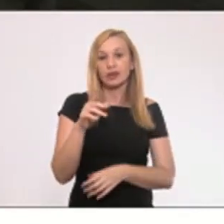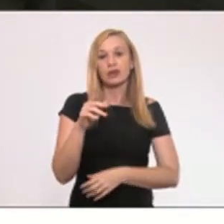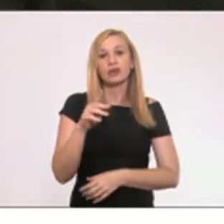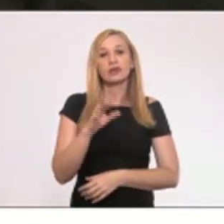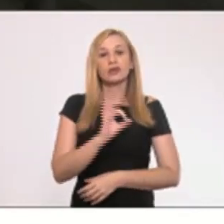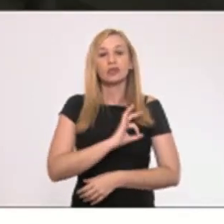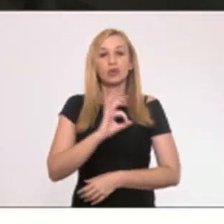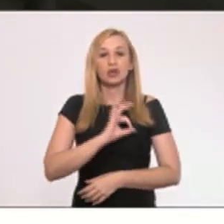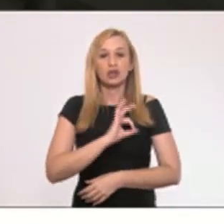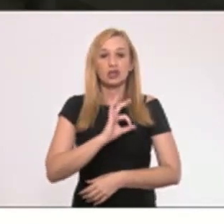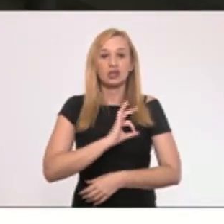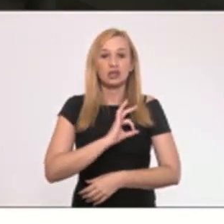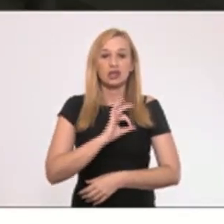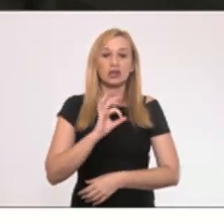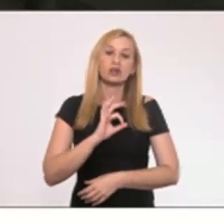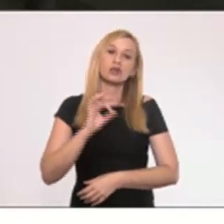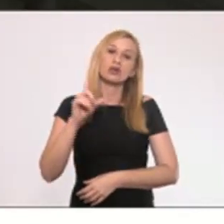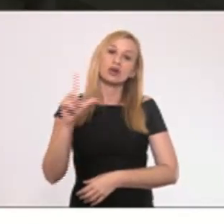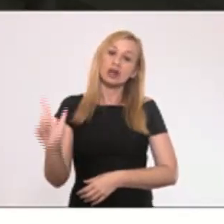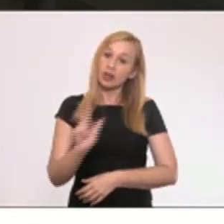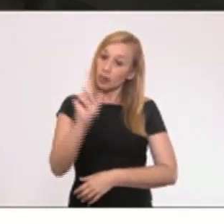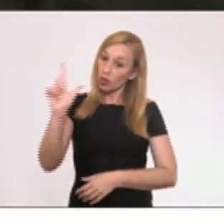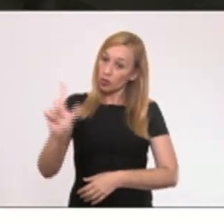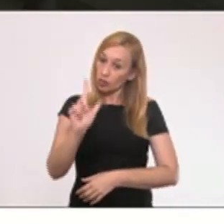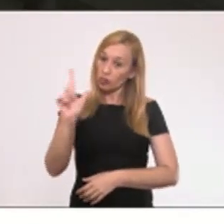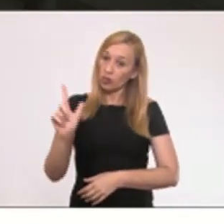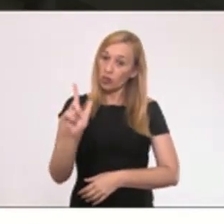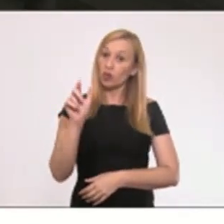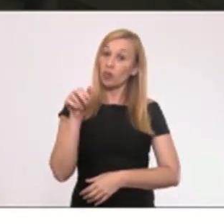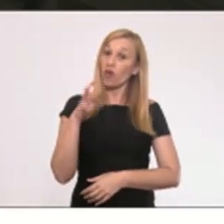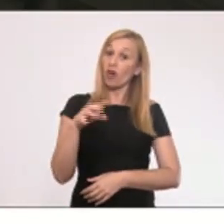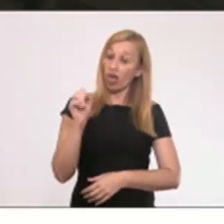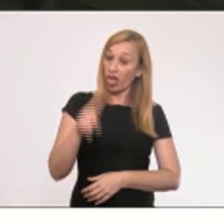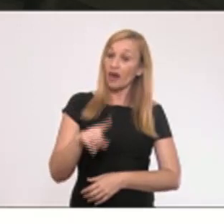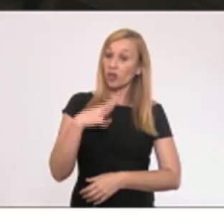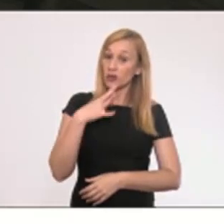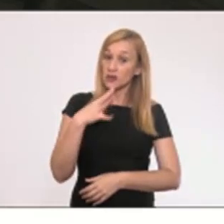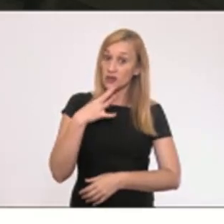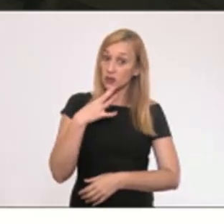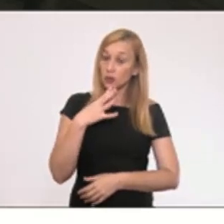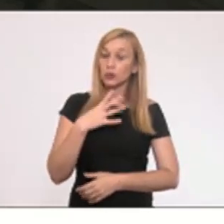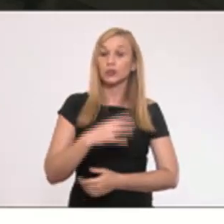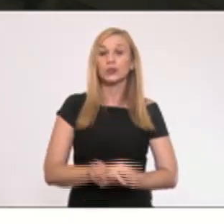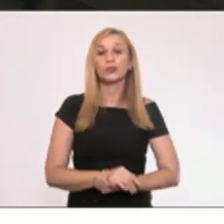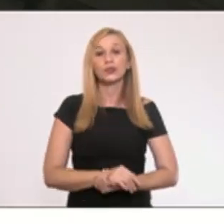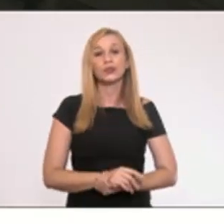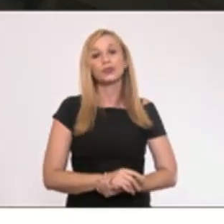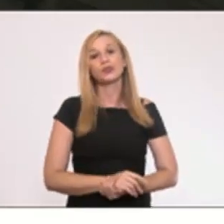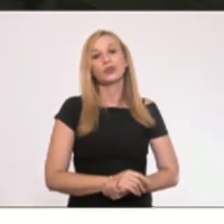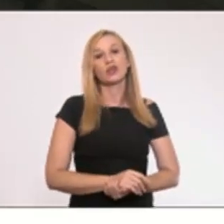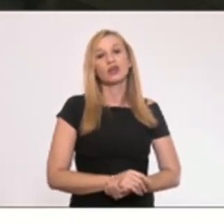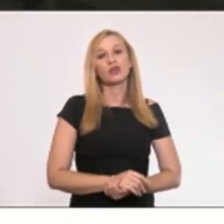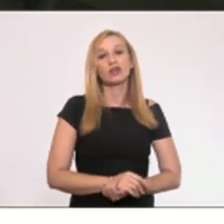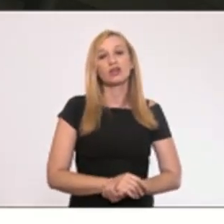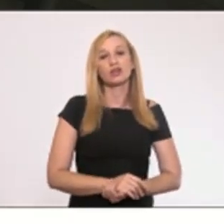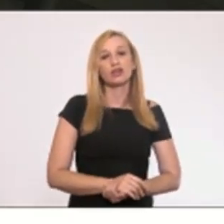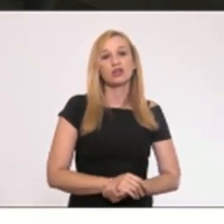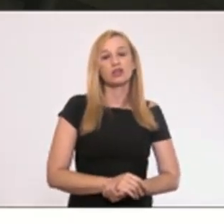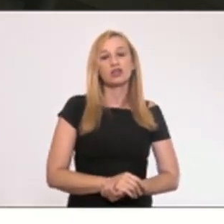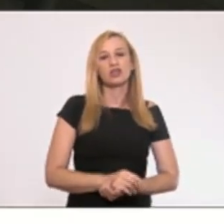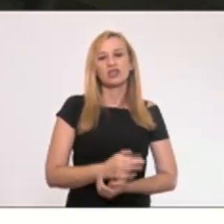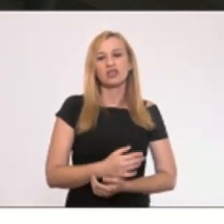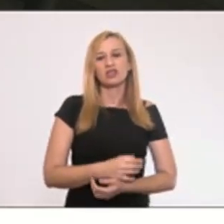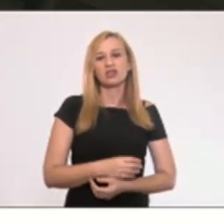do Leblon, como ele é conhecido, né, um acervo de vários